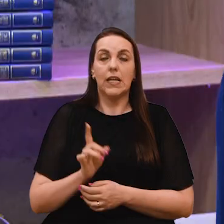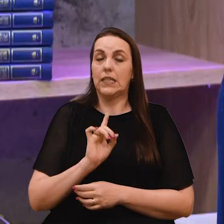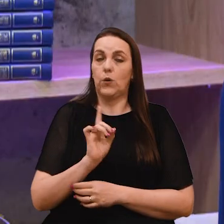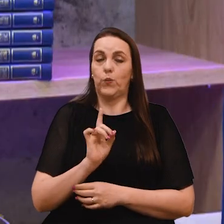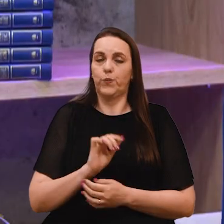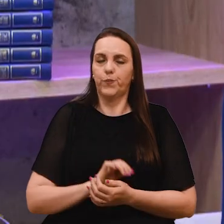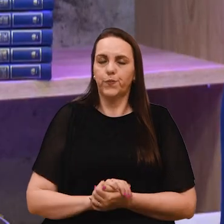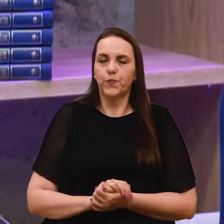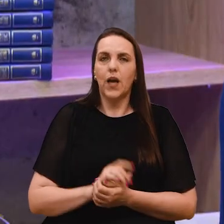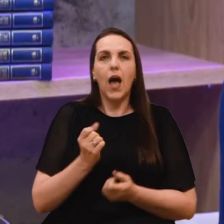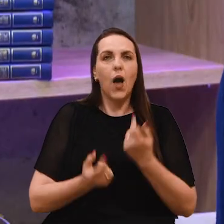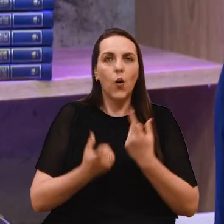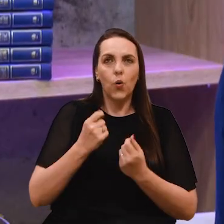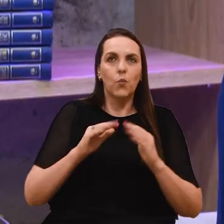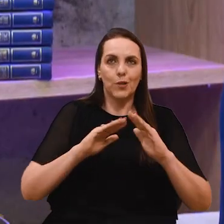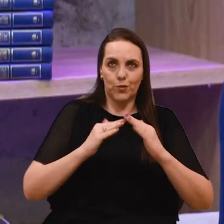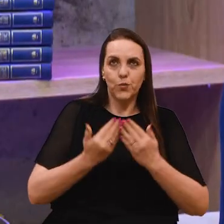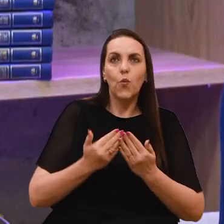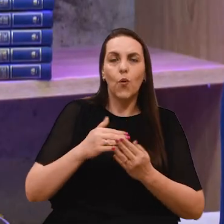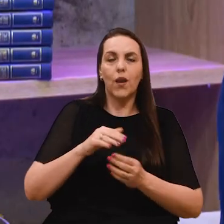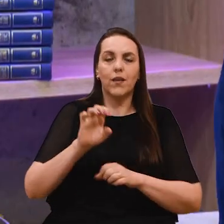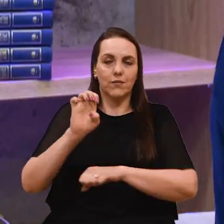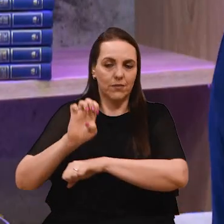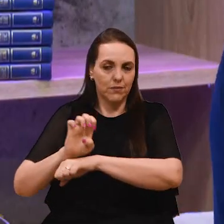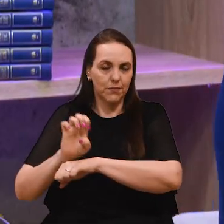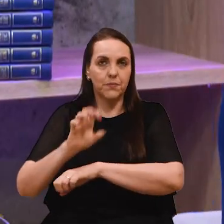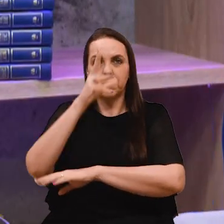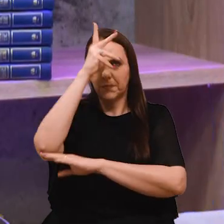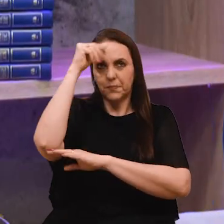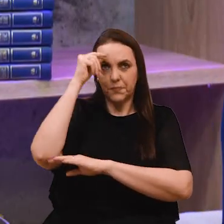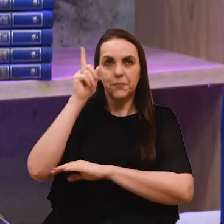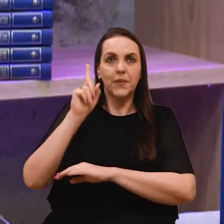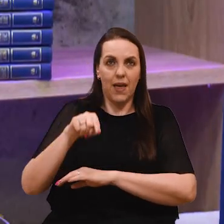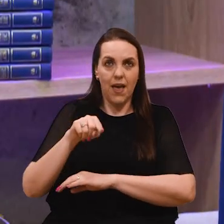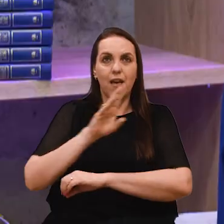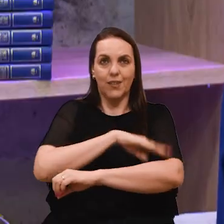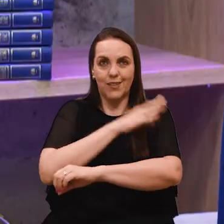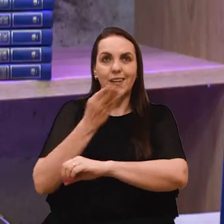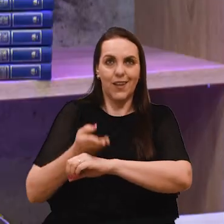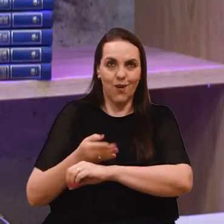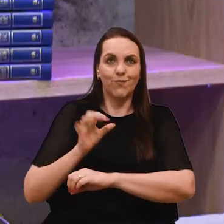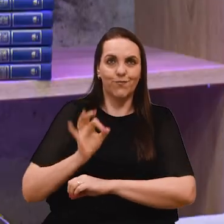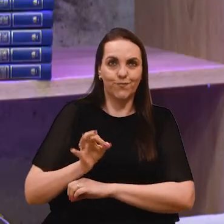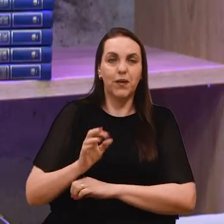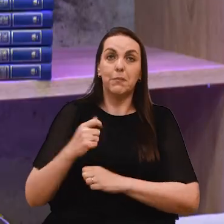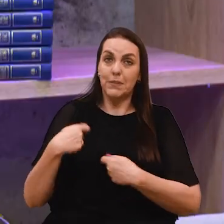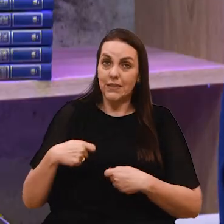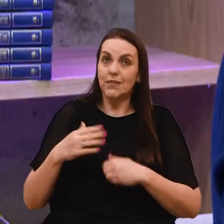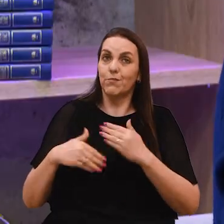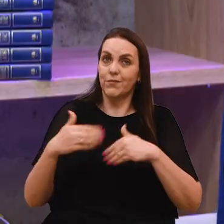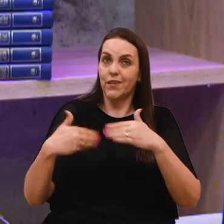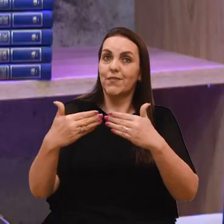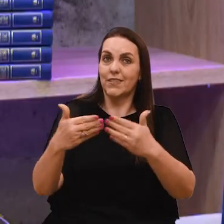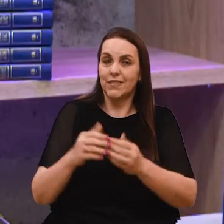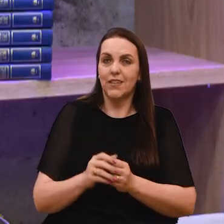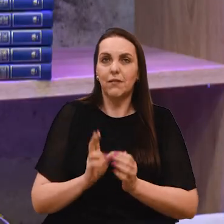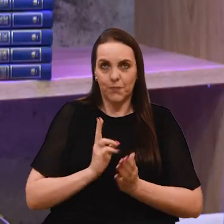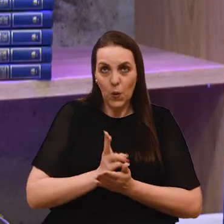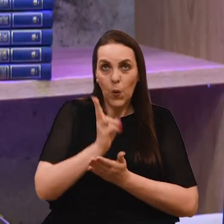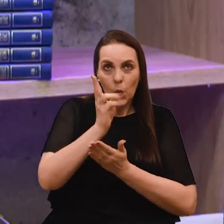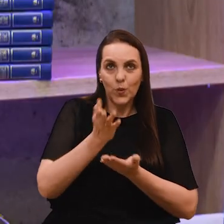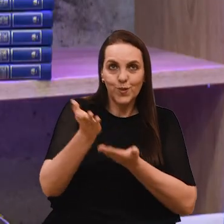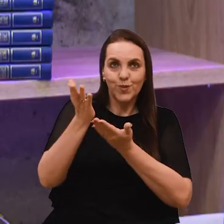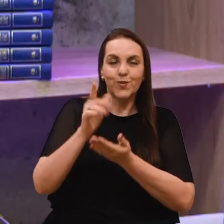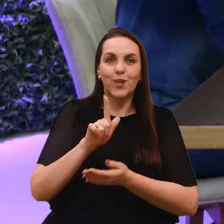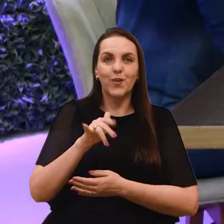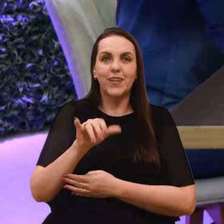escolas estaduais, algumas municipais que são de turno integral. A gente tem que avançar também nisso, né? Mas pode seguir falando,